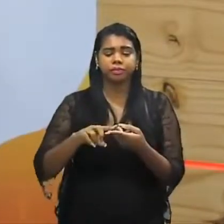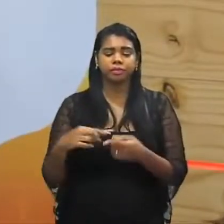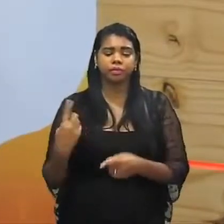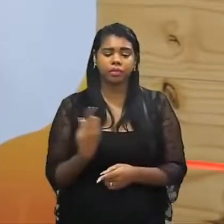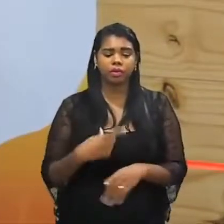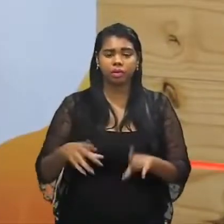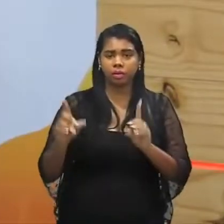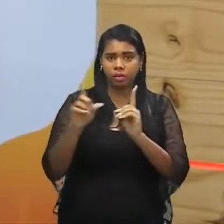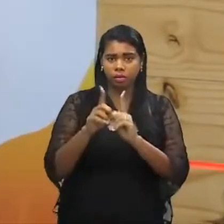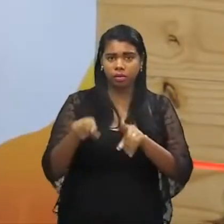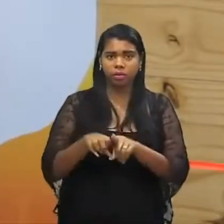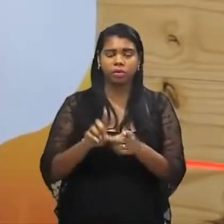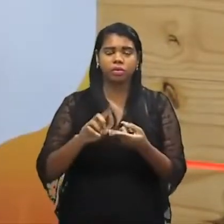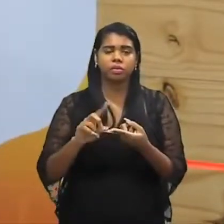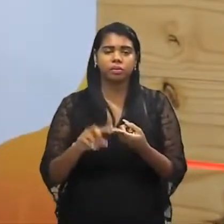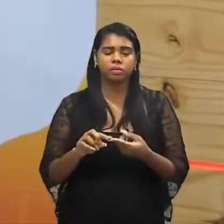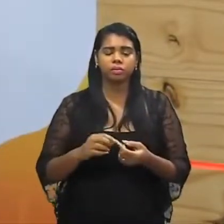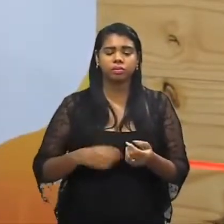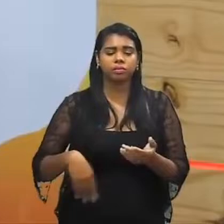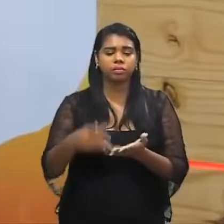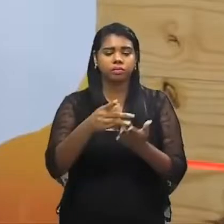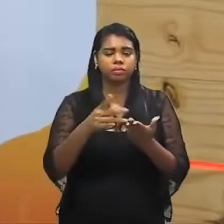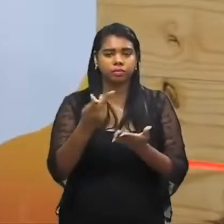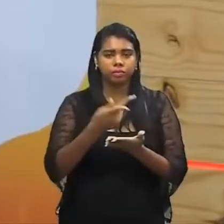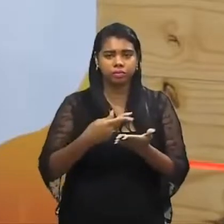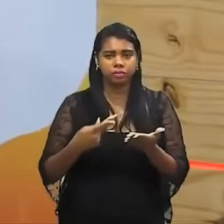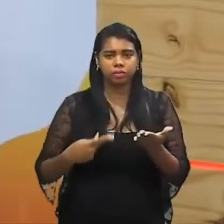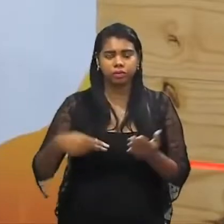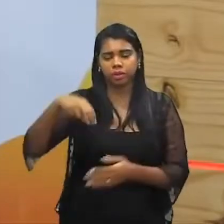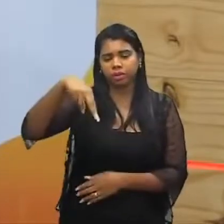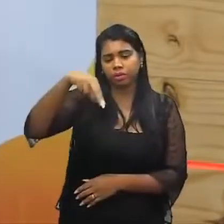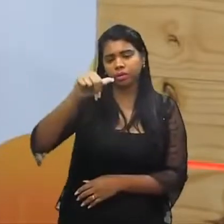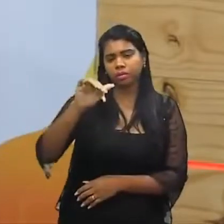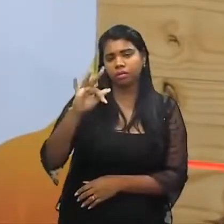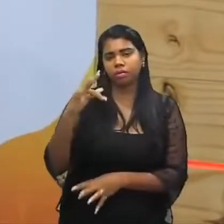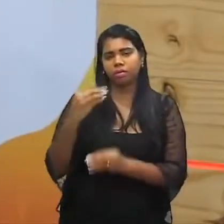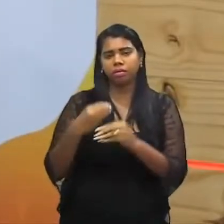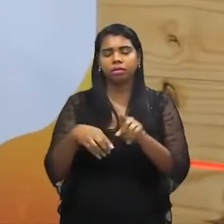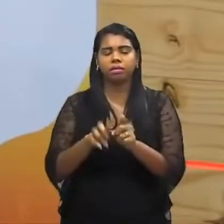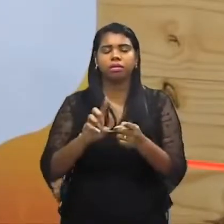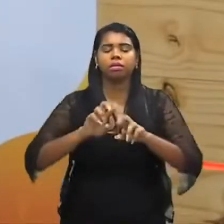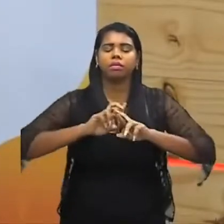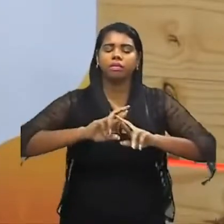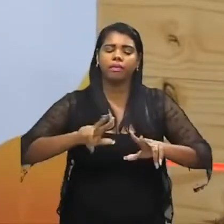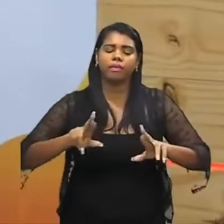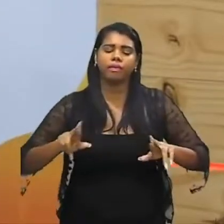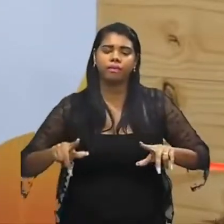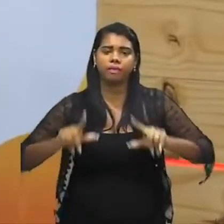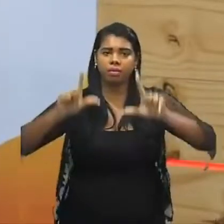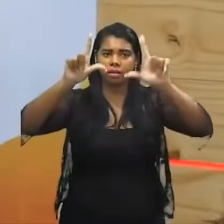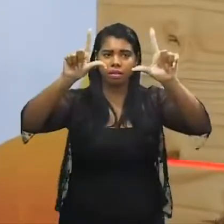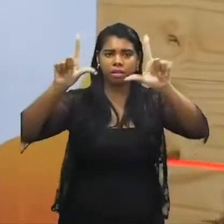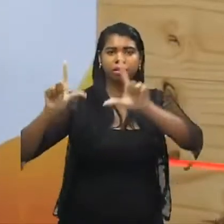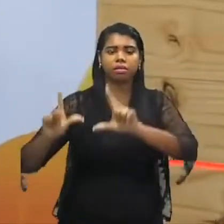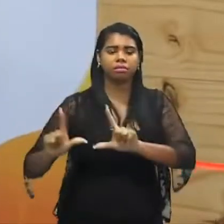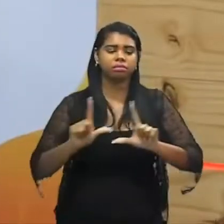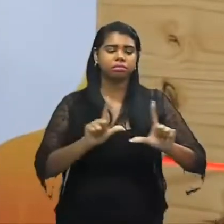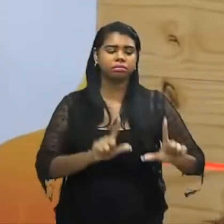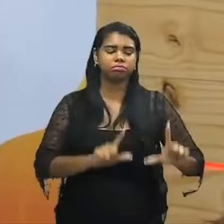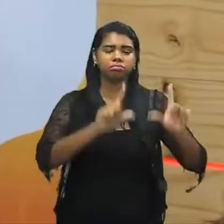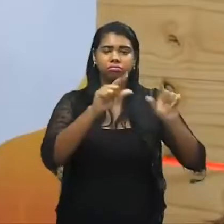encontra a arte naif, a gente encontra elementos da arte naif em várias telas. Se vocês